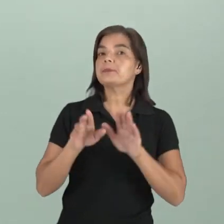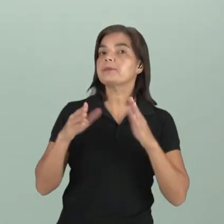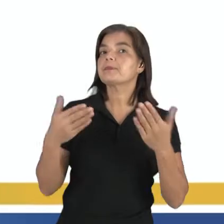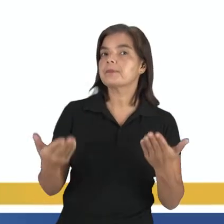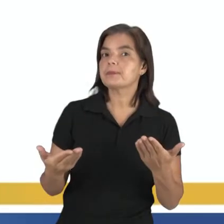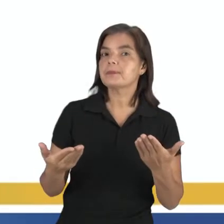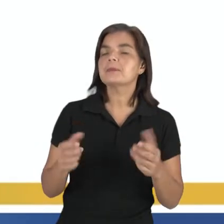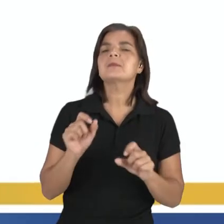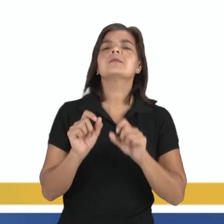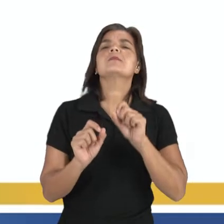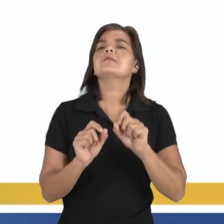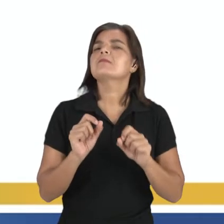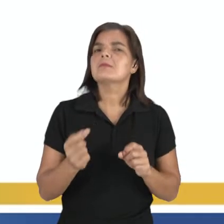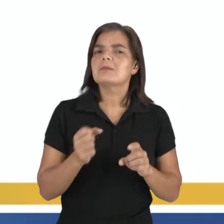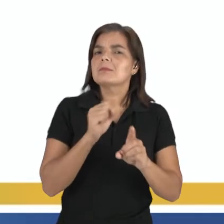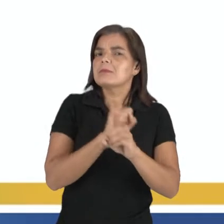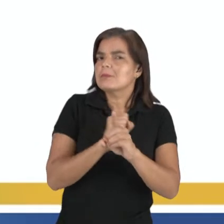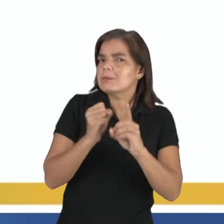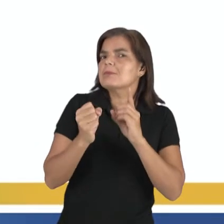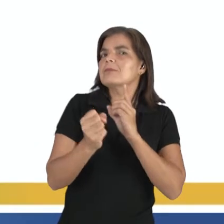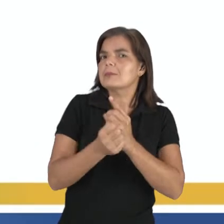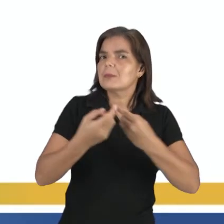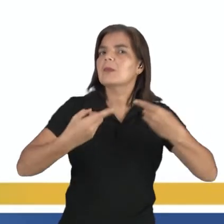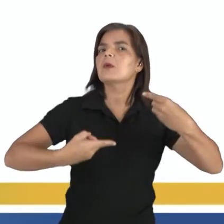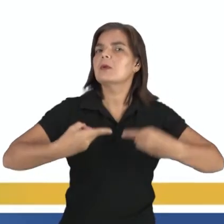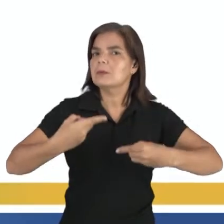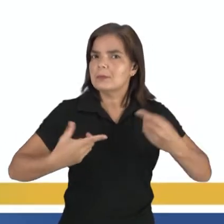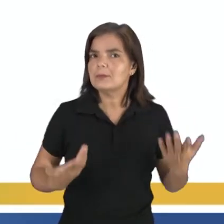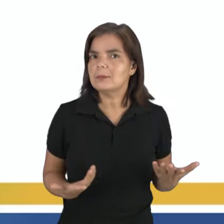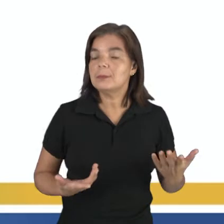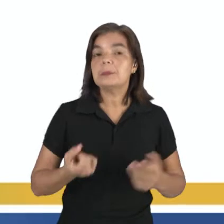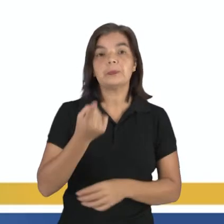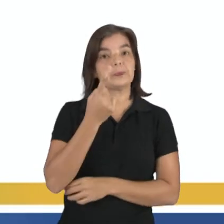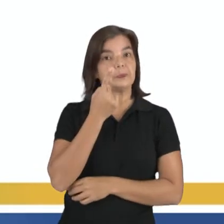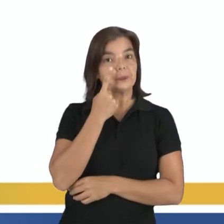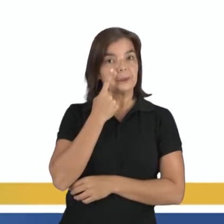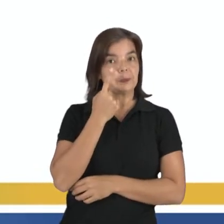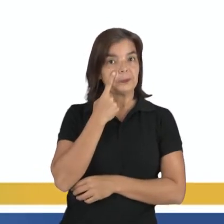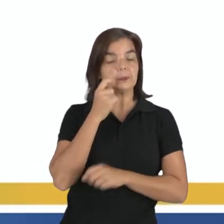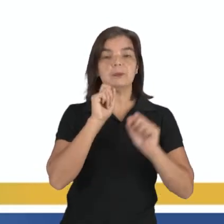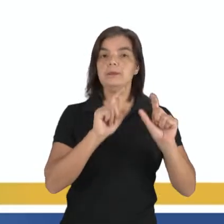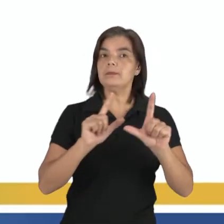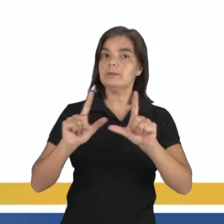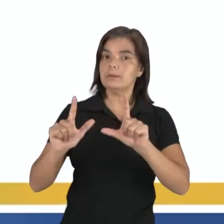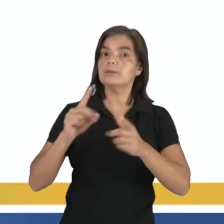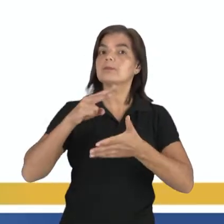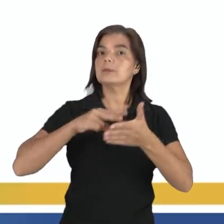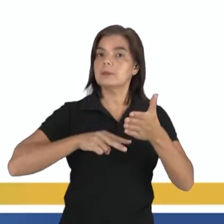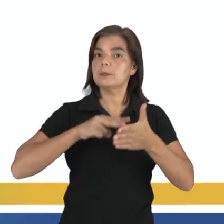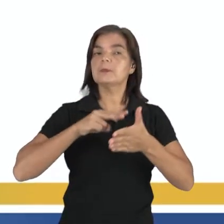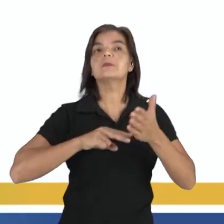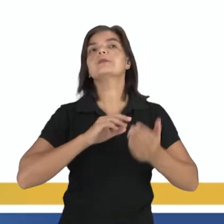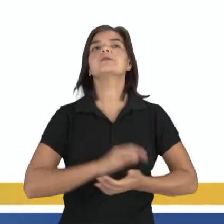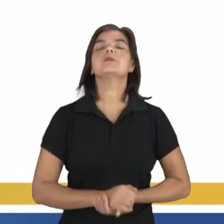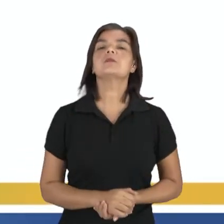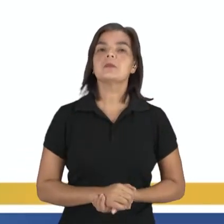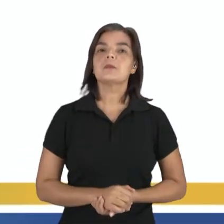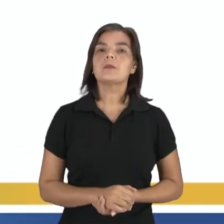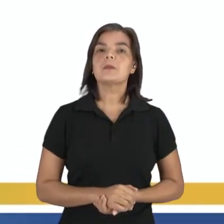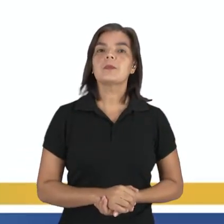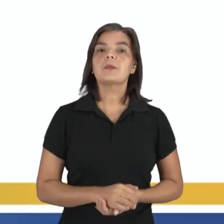pergunta é: o que é a sociedade política? Observem em tela e acompanhem comigo a